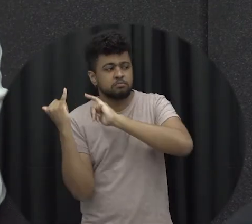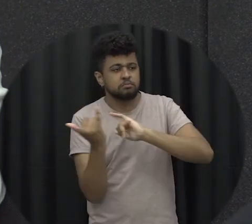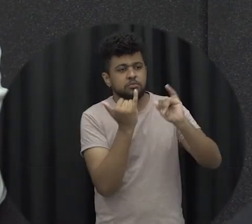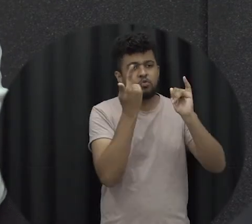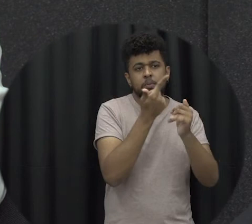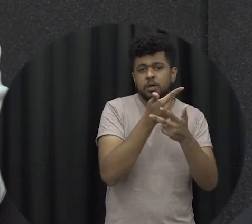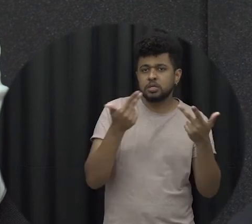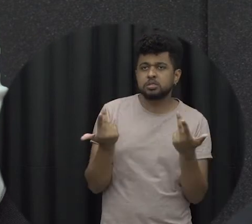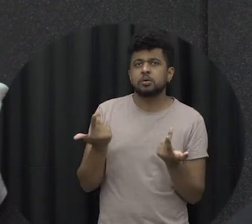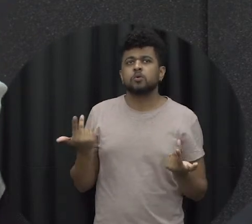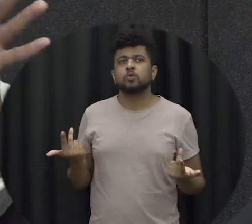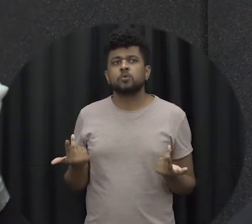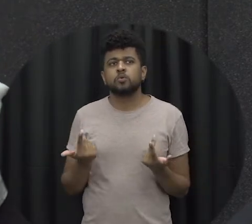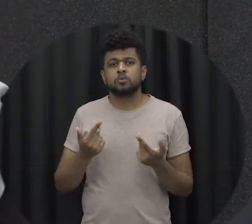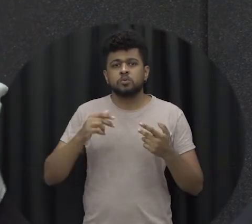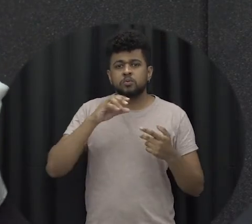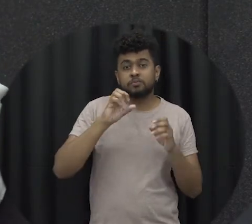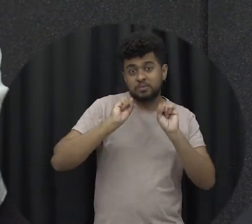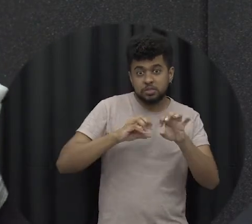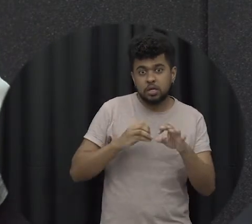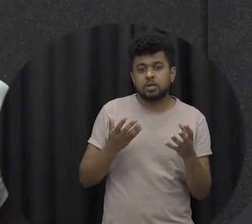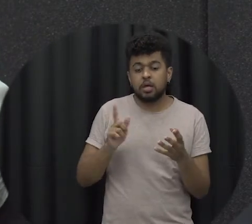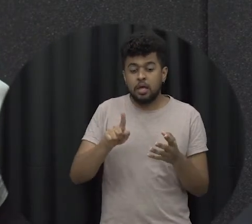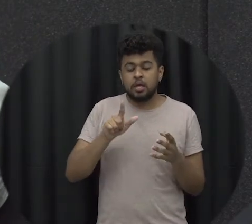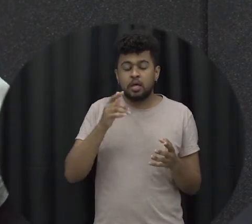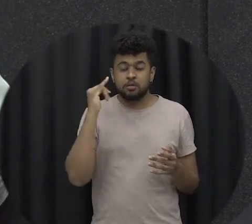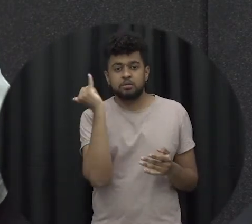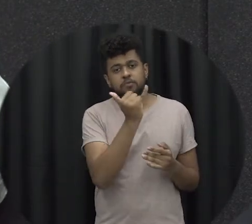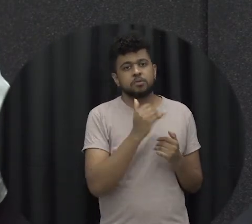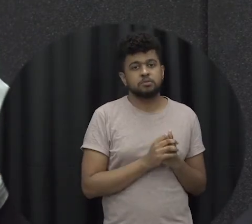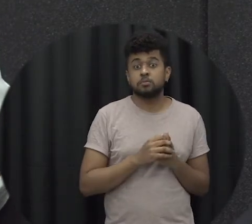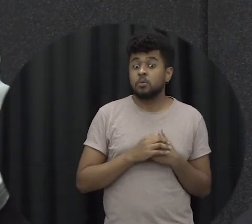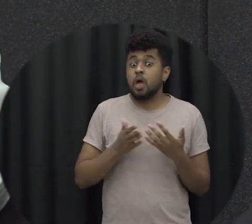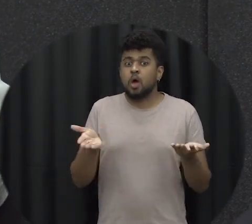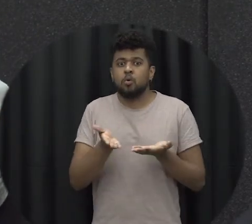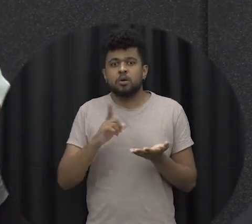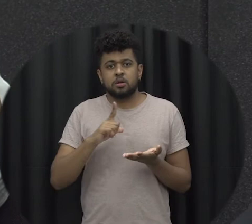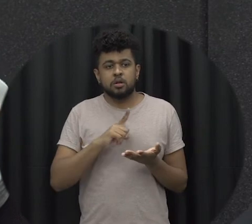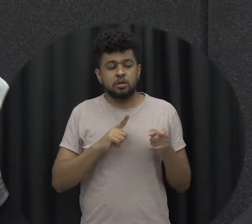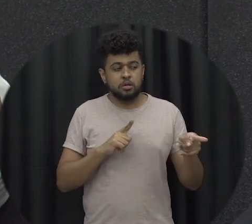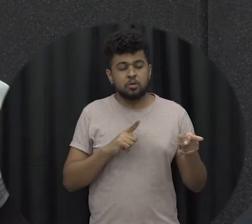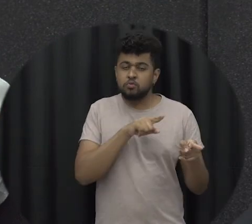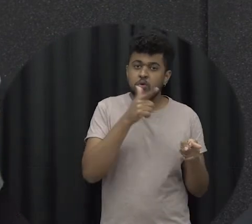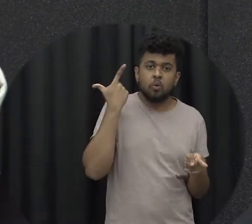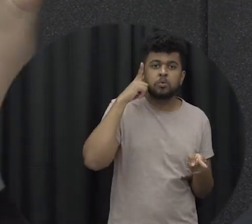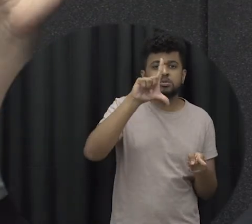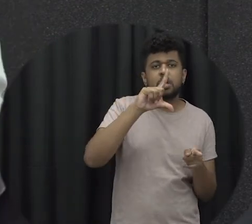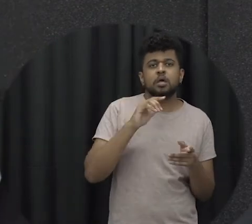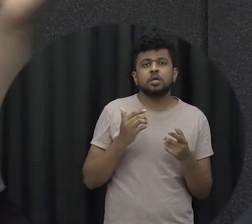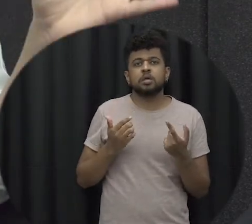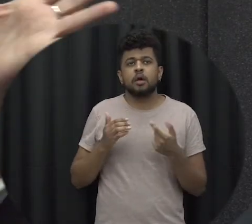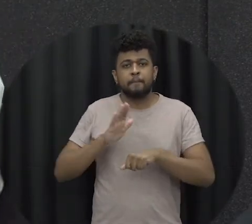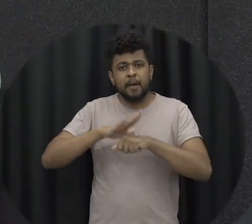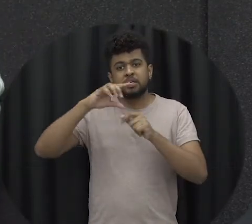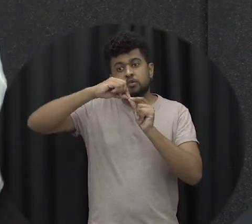questão mais didática, né? Então, é esse sinal que ela dá. Agora tem amônia, você consegue formar